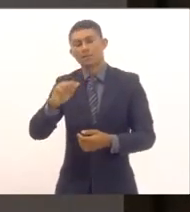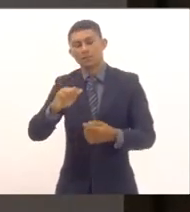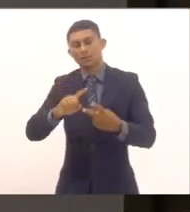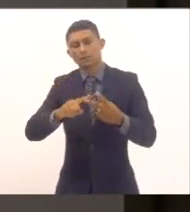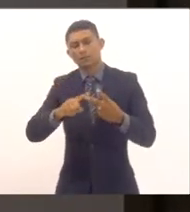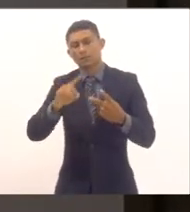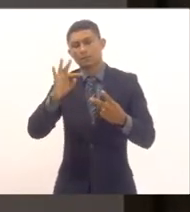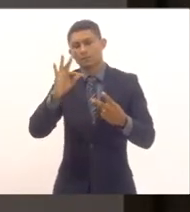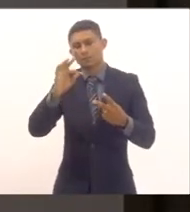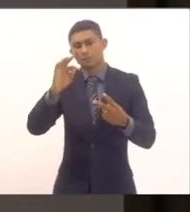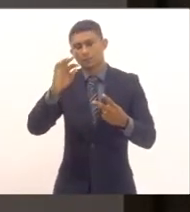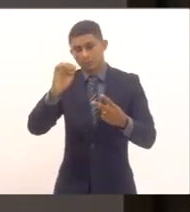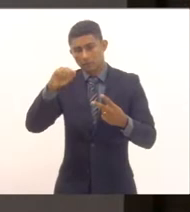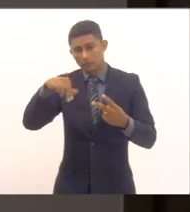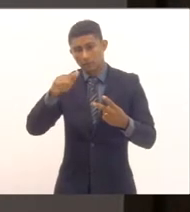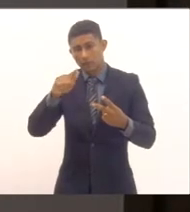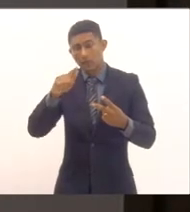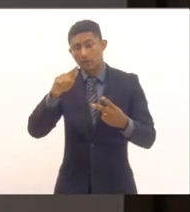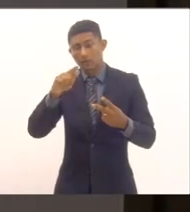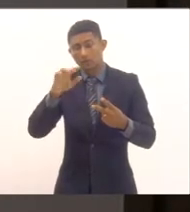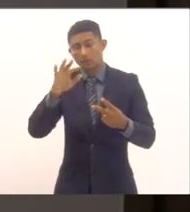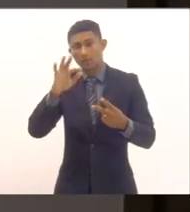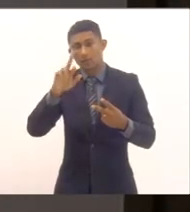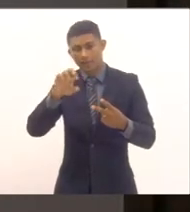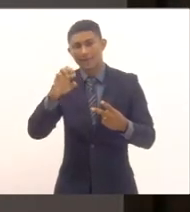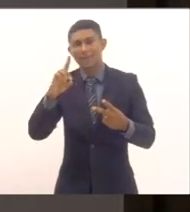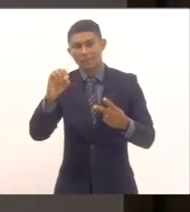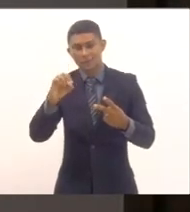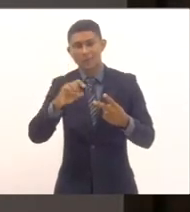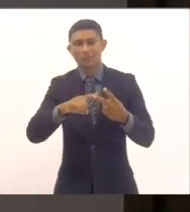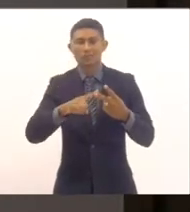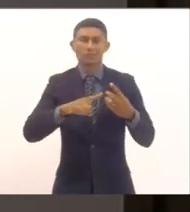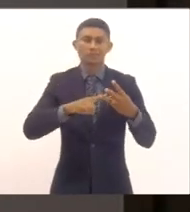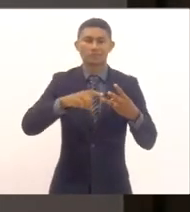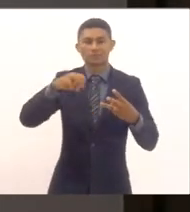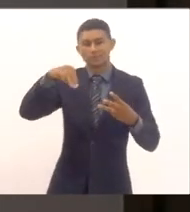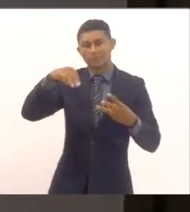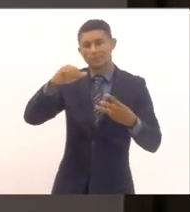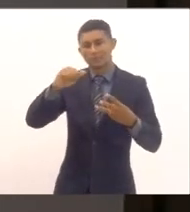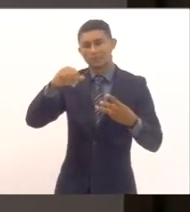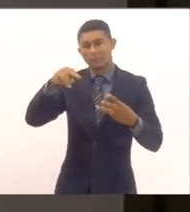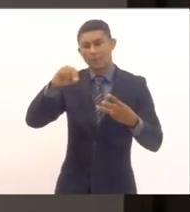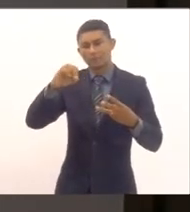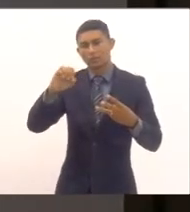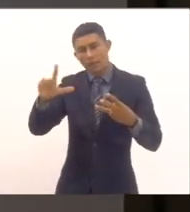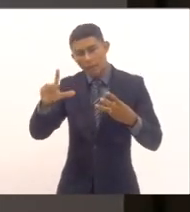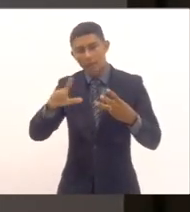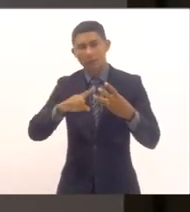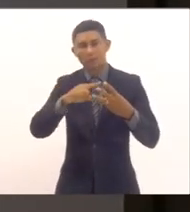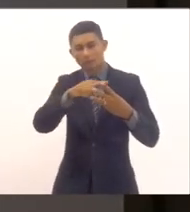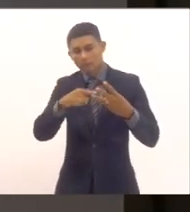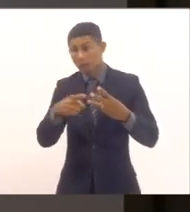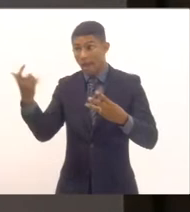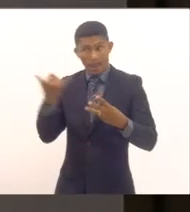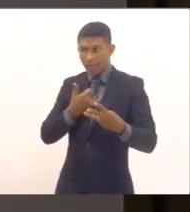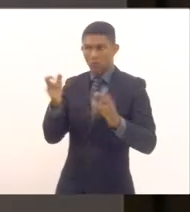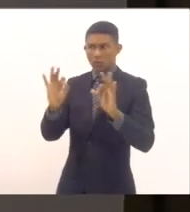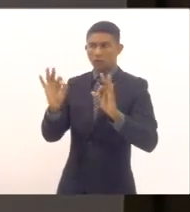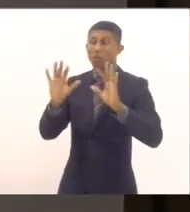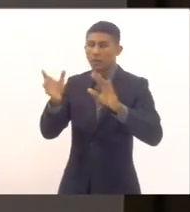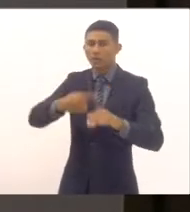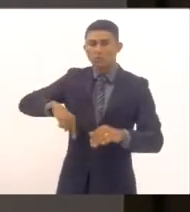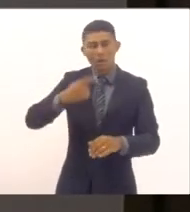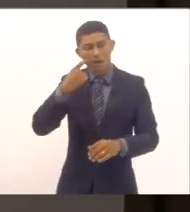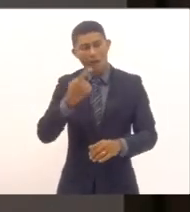Neve que são estão estações que não foram Manoel Belo Que Não Foram informadas pela SuperVia mas nós achamos por bem operar lá